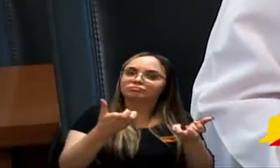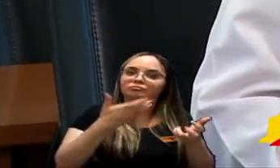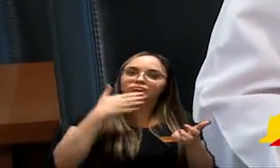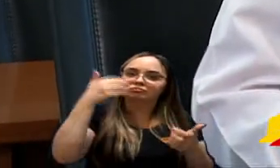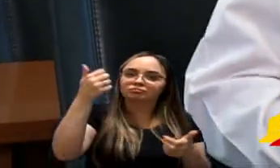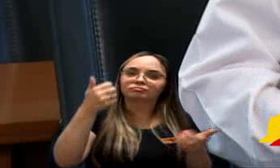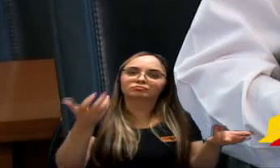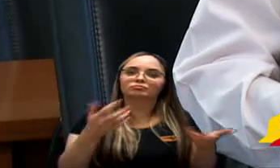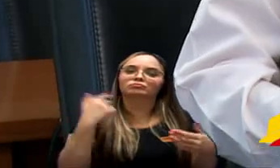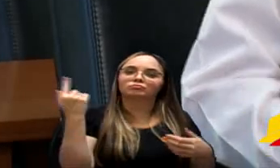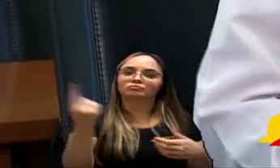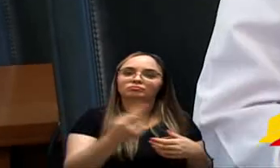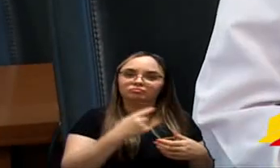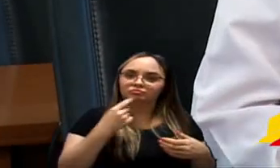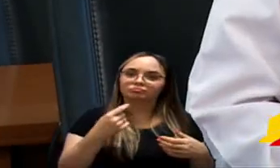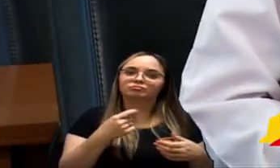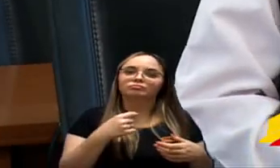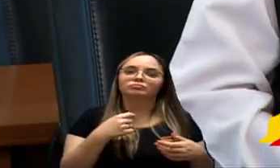suas condições,